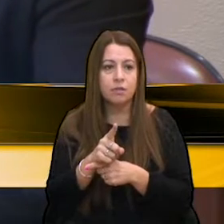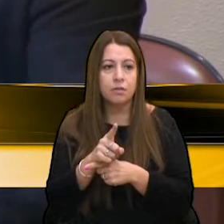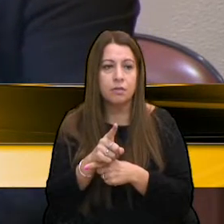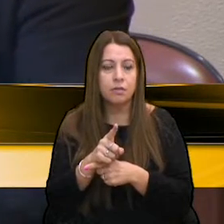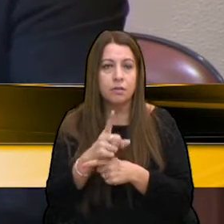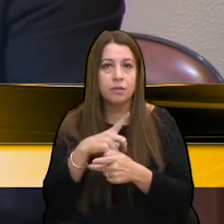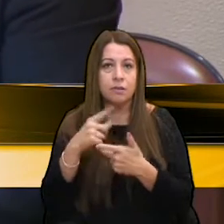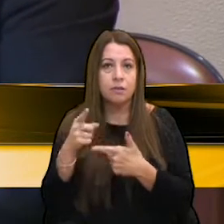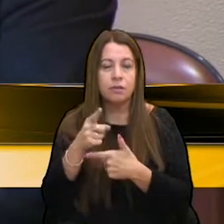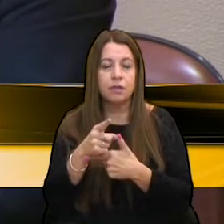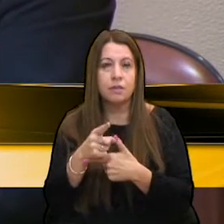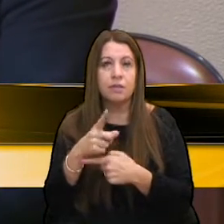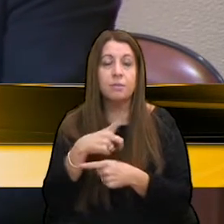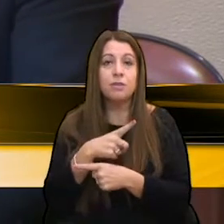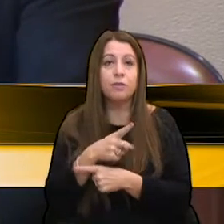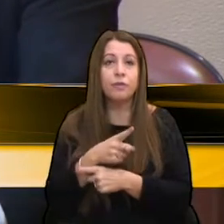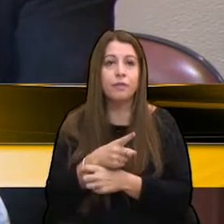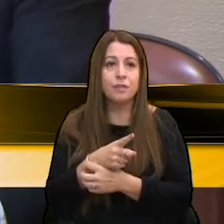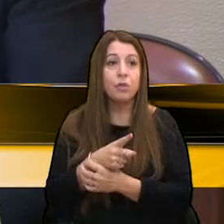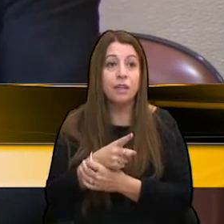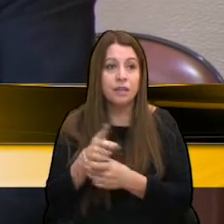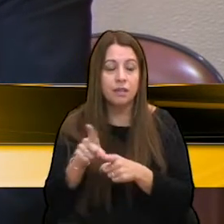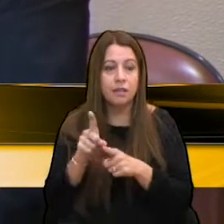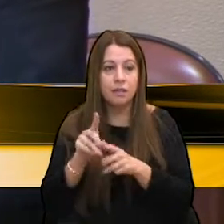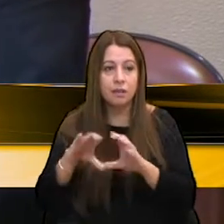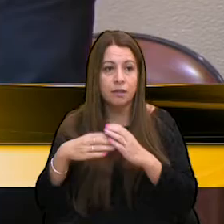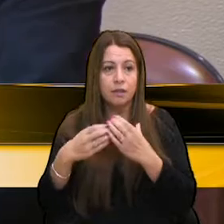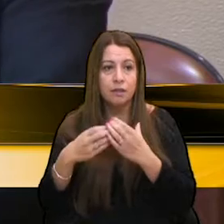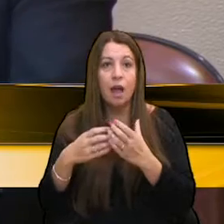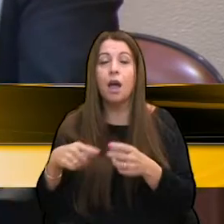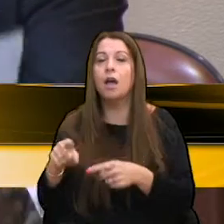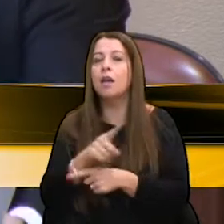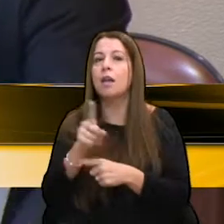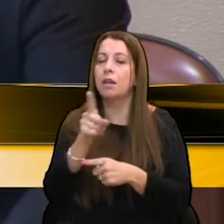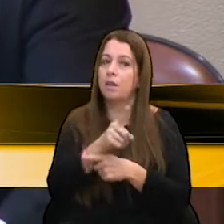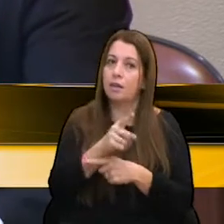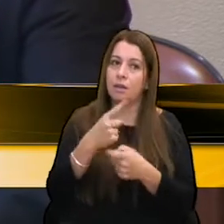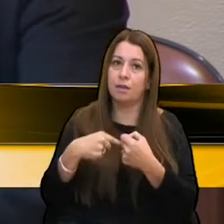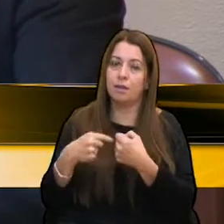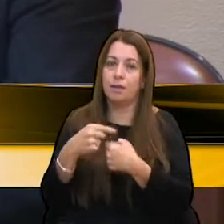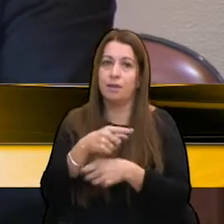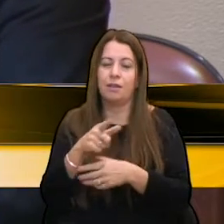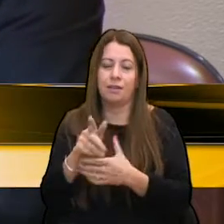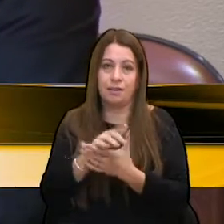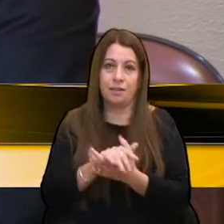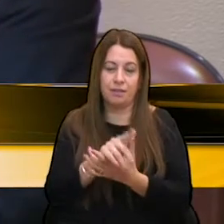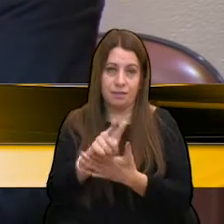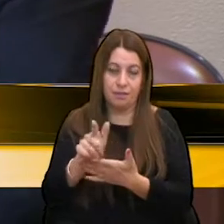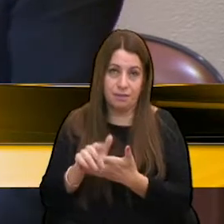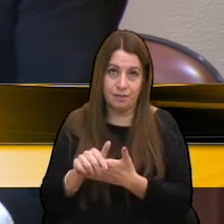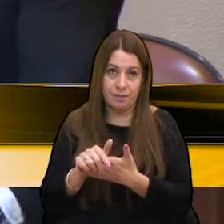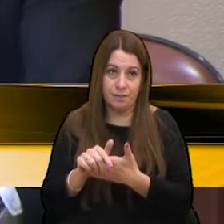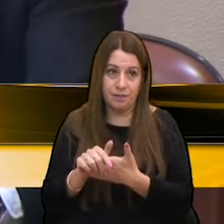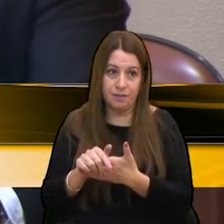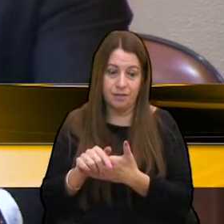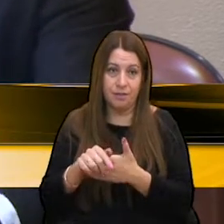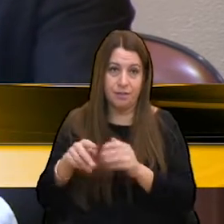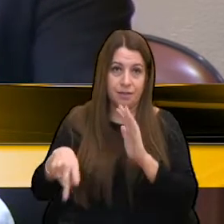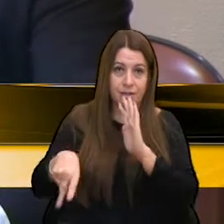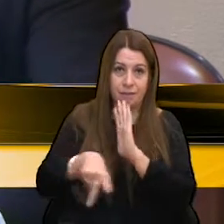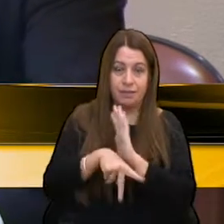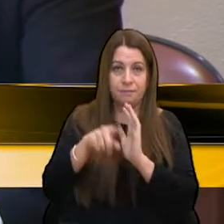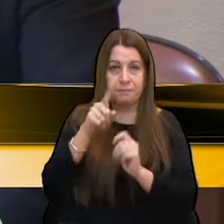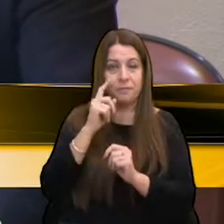no seu artigo 2º, peço a palavra, que com a colaboração da comunidade, né, o município irá promover a proteção do patrimônio, e o